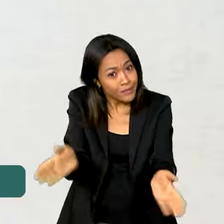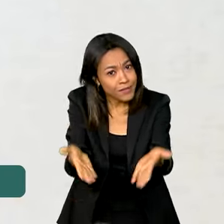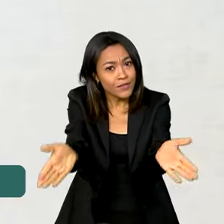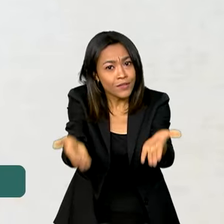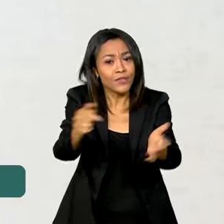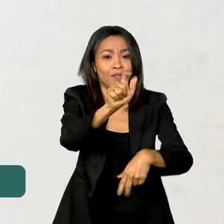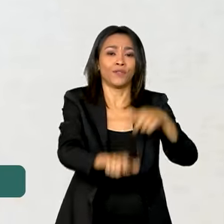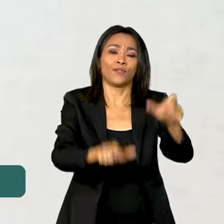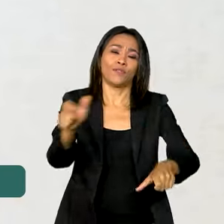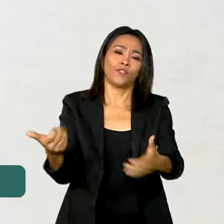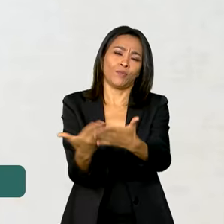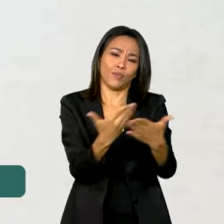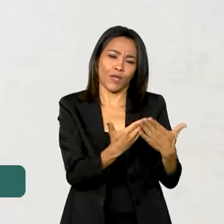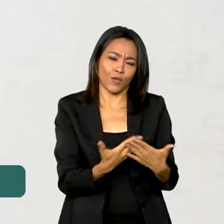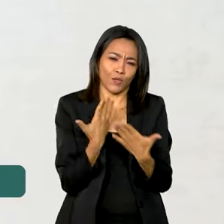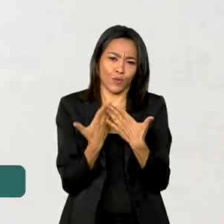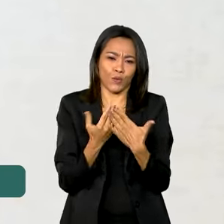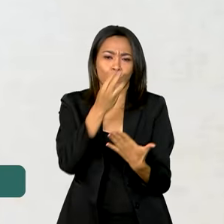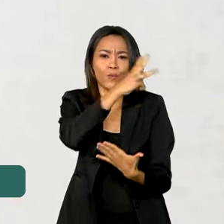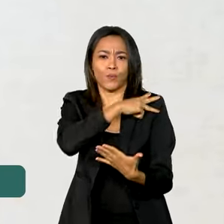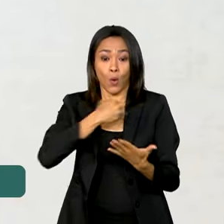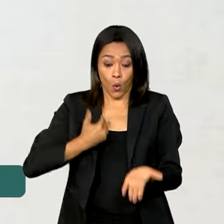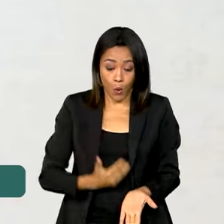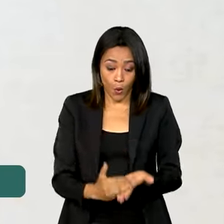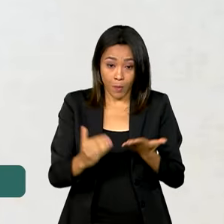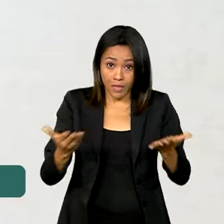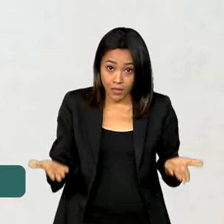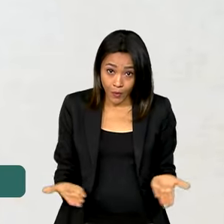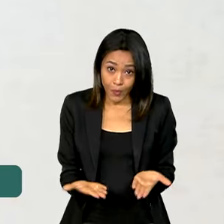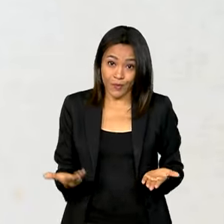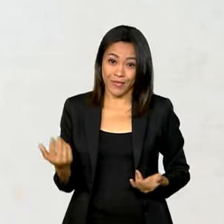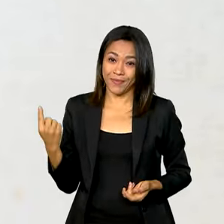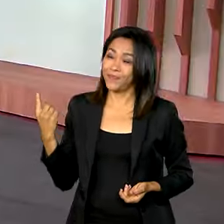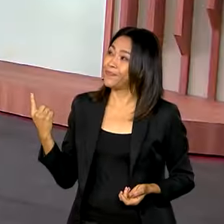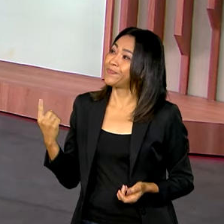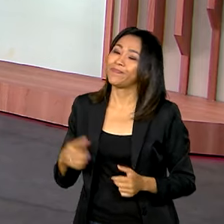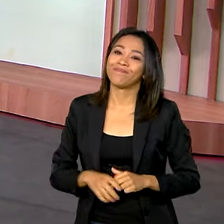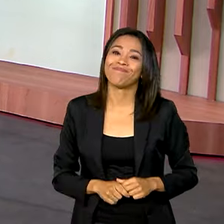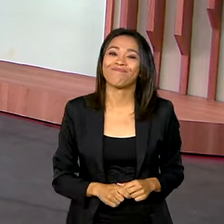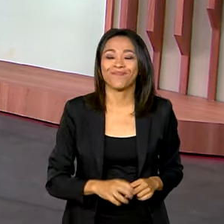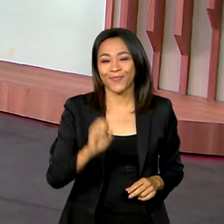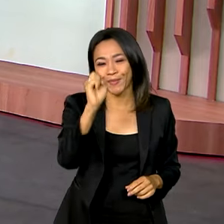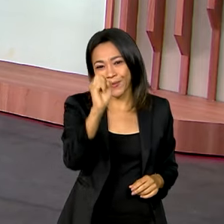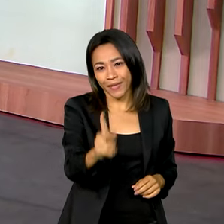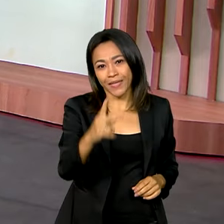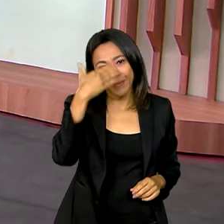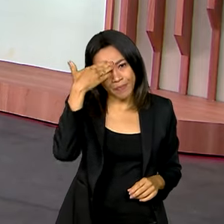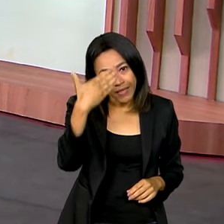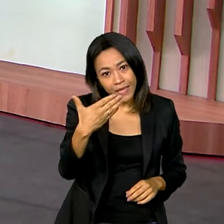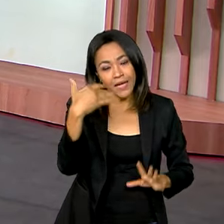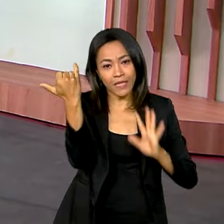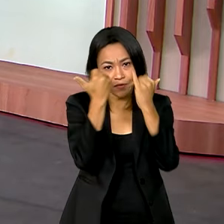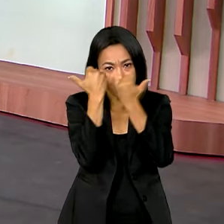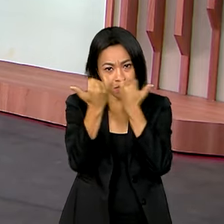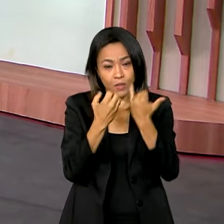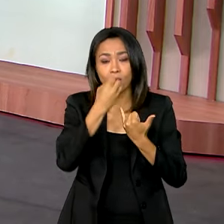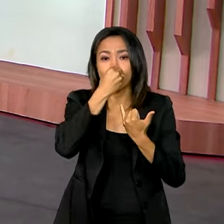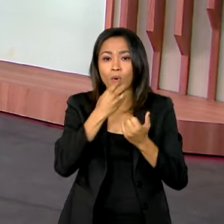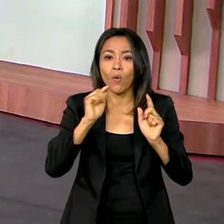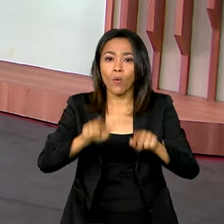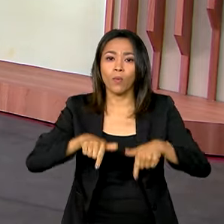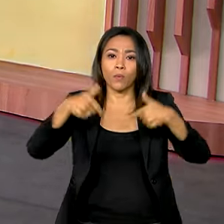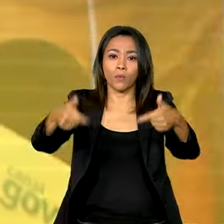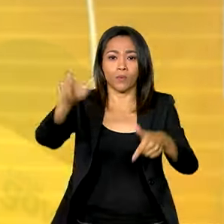do ensino médio, o pagamento vai ser feito a partir de hoje. Voltamos com você, Vanessa. Ok, Marcinha, obrigada pelas informações, bom trabalho para